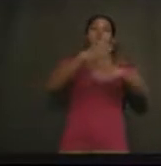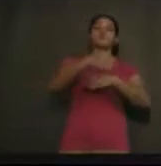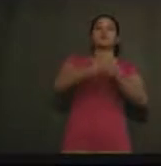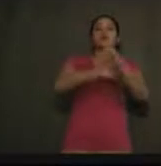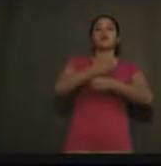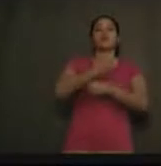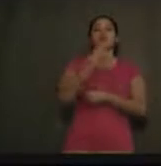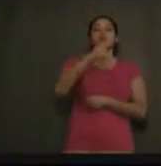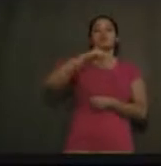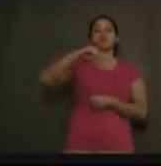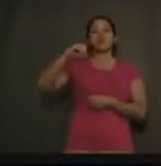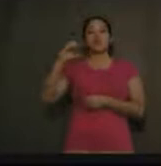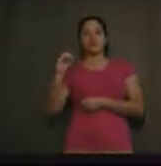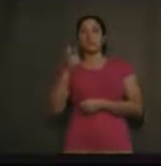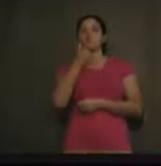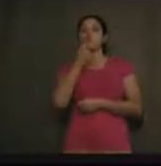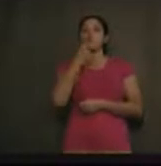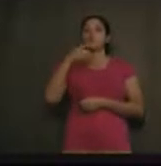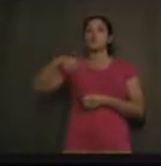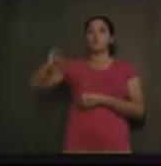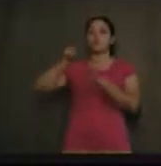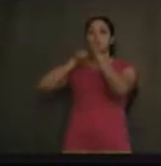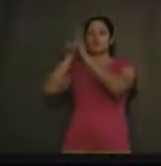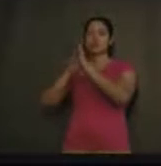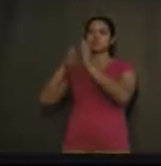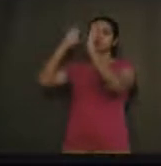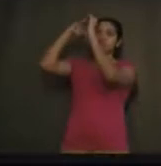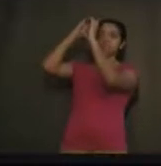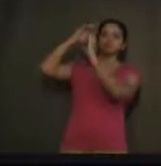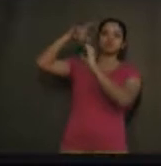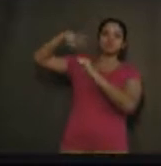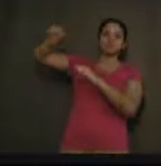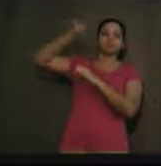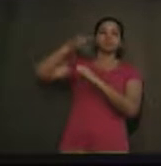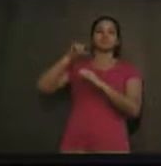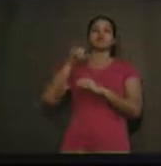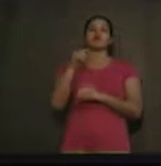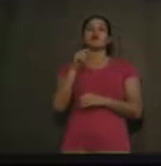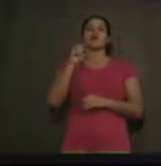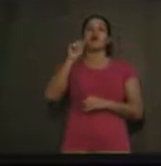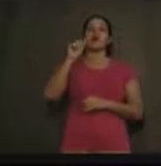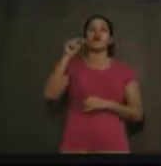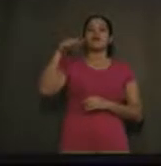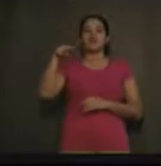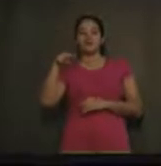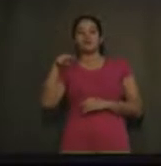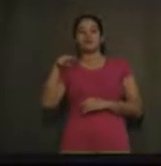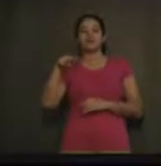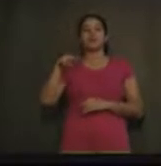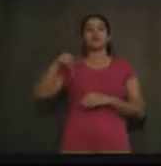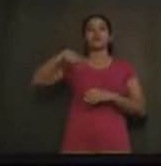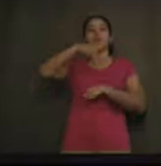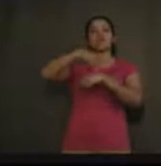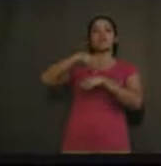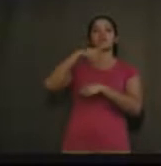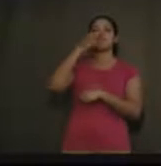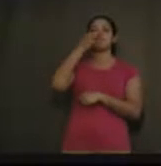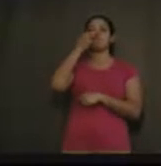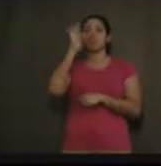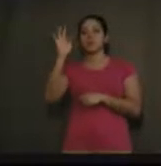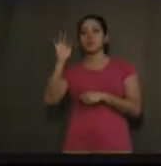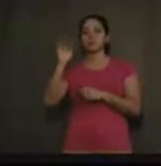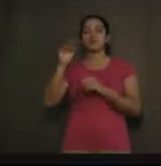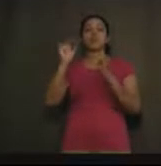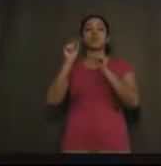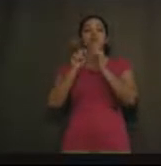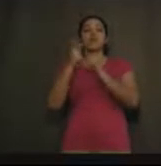Jacques Lascar, no observatório, no Bureau de Longitude, em Paris, que ele fez simulações de